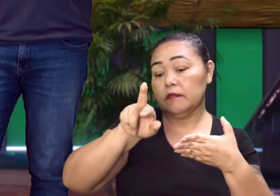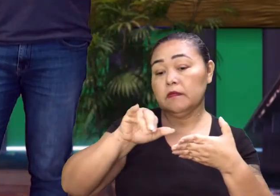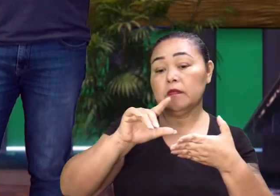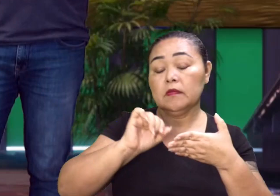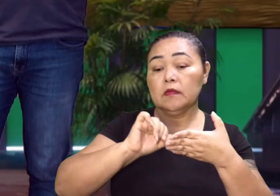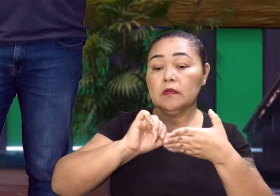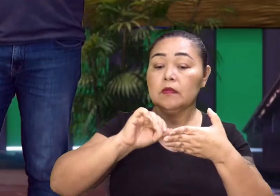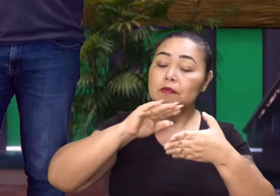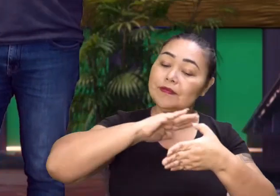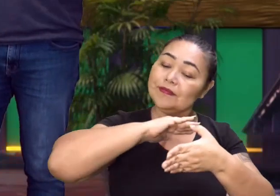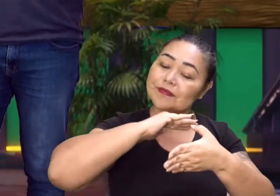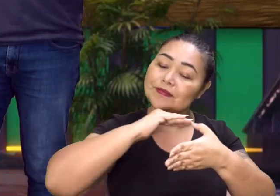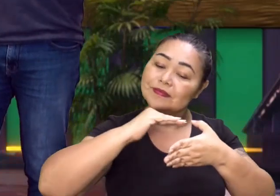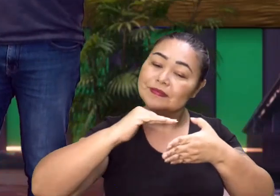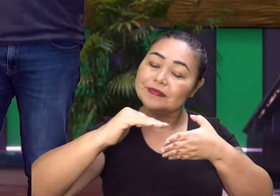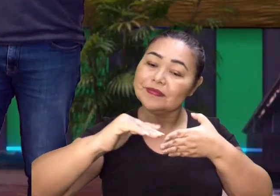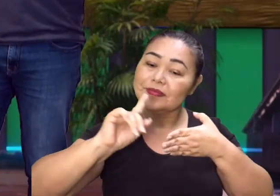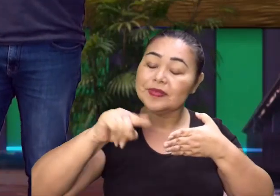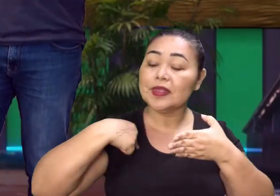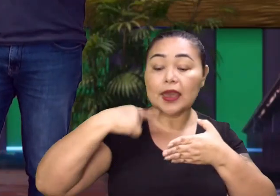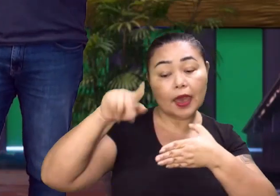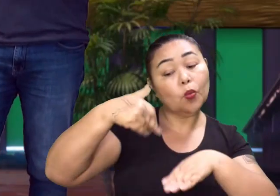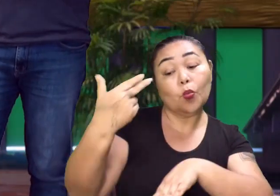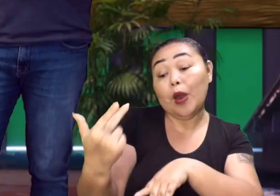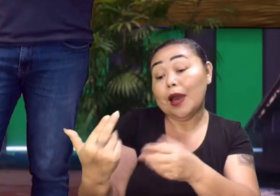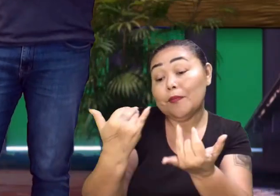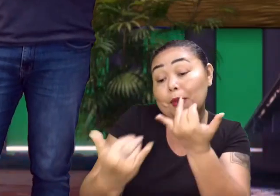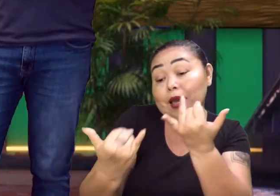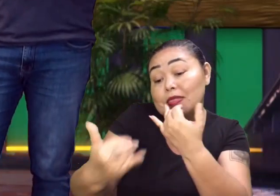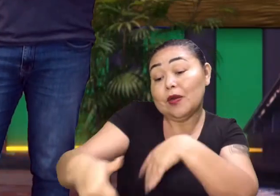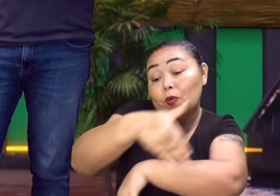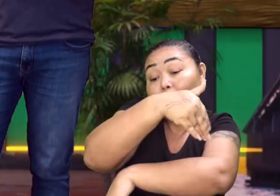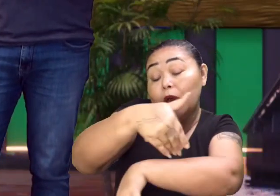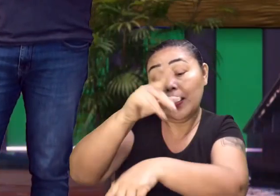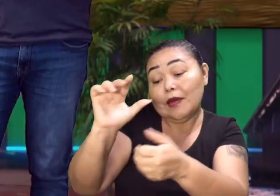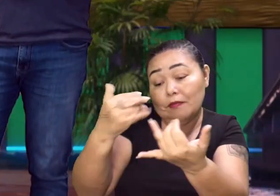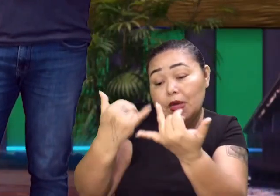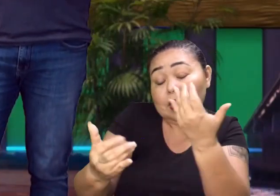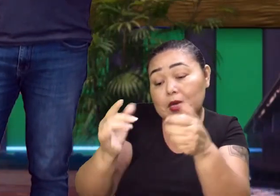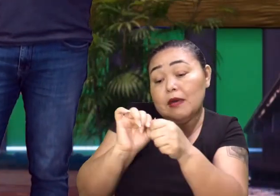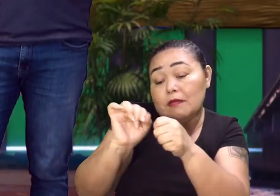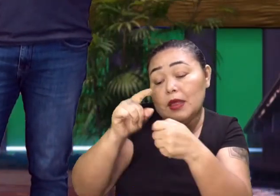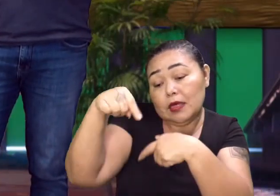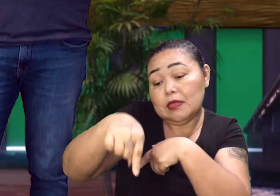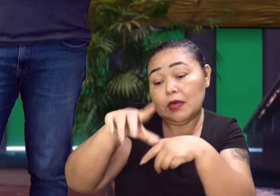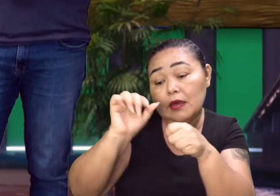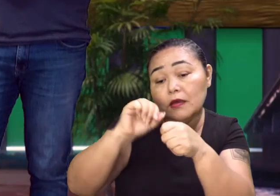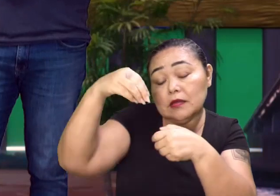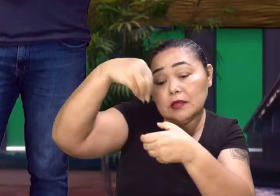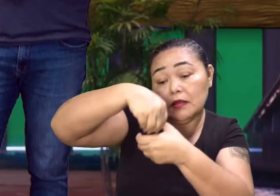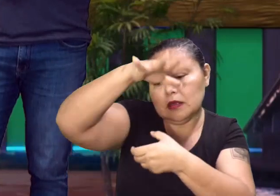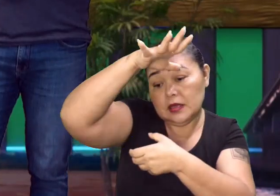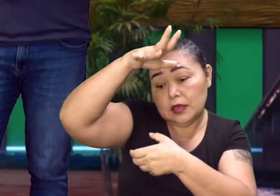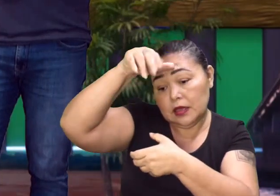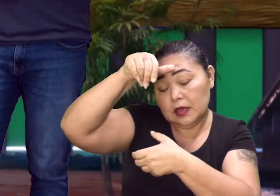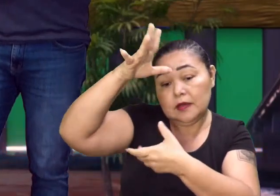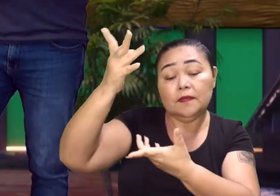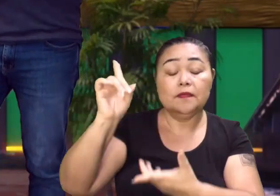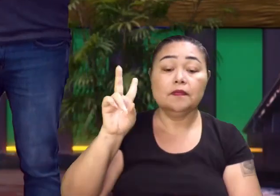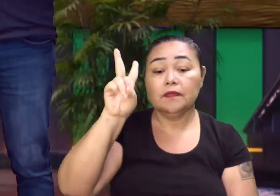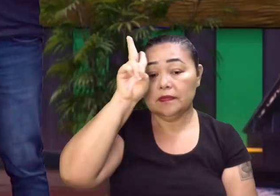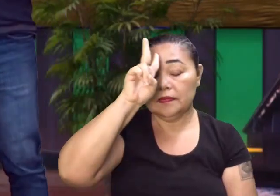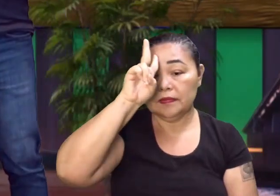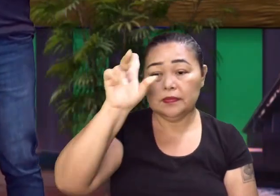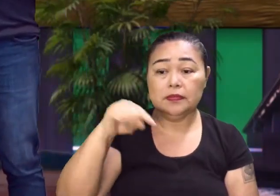Os asfaltos, né? As nossas ruas, né? São os rios aqui em vários locais dentro da Amazônia. E aí, tu lembra